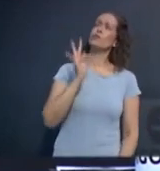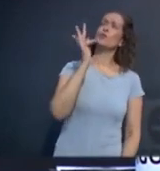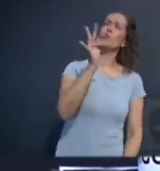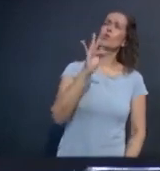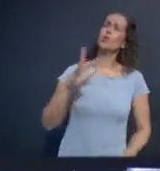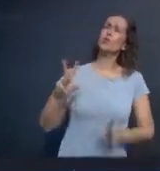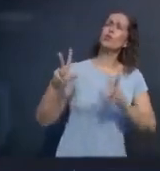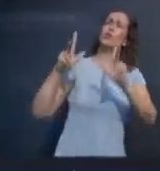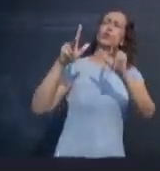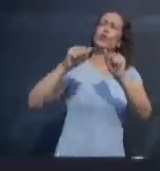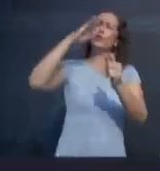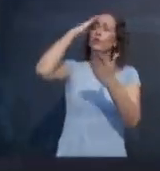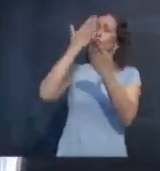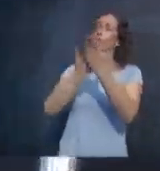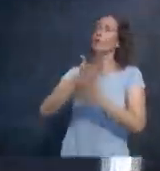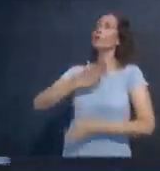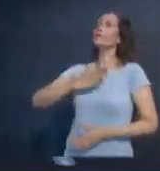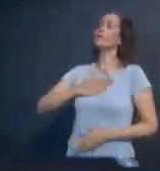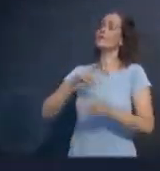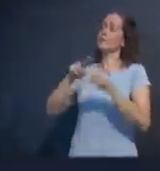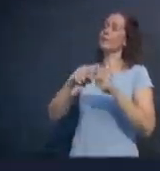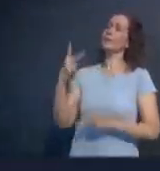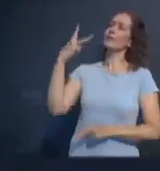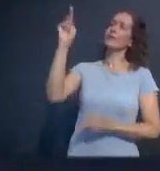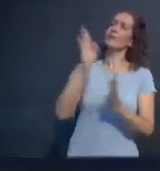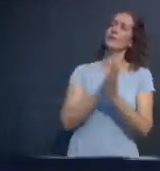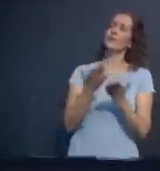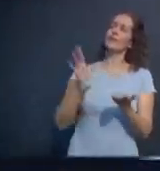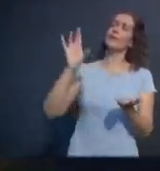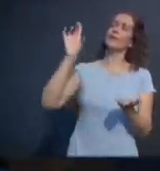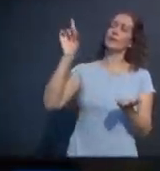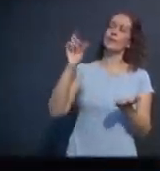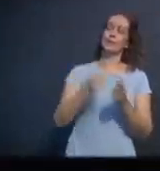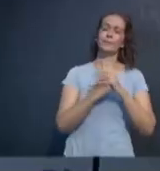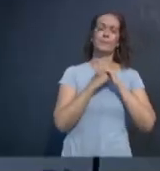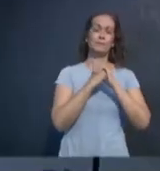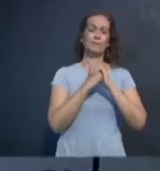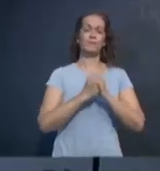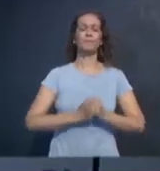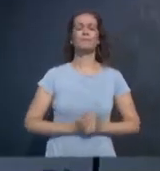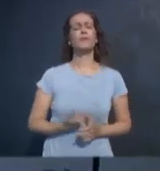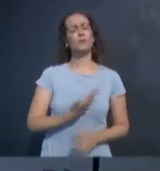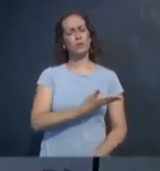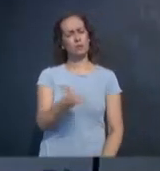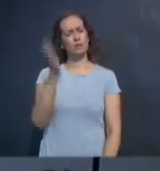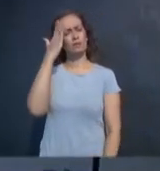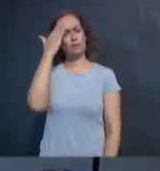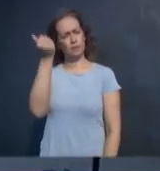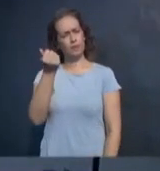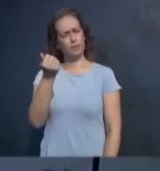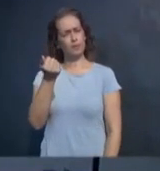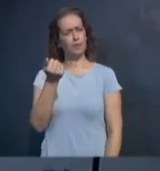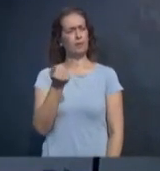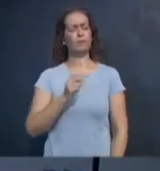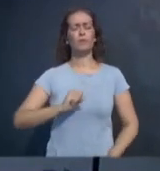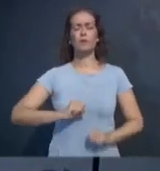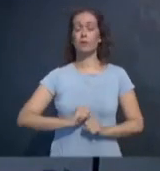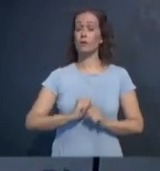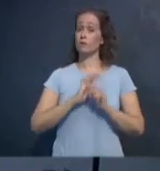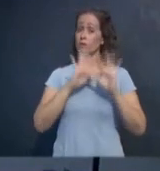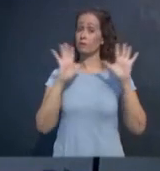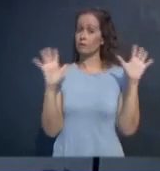por intermédio da sua palavra. Você sabia, de uma forma assim, bem